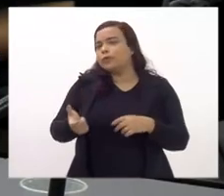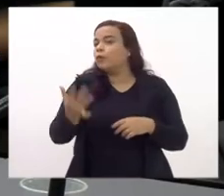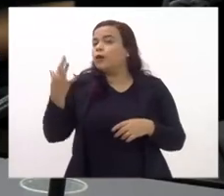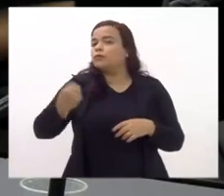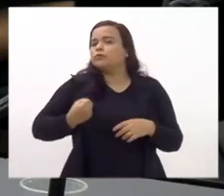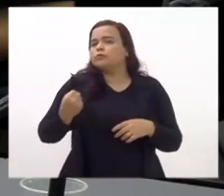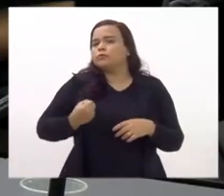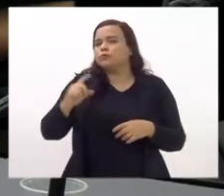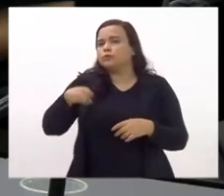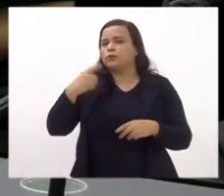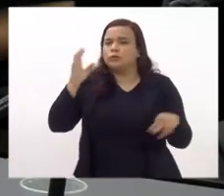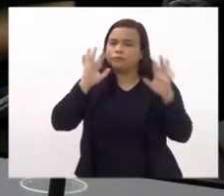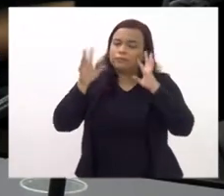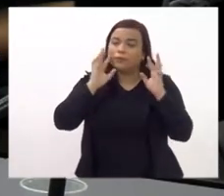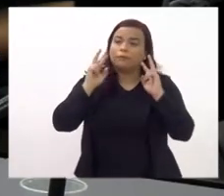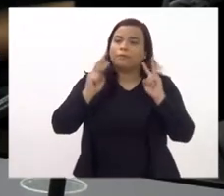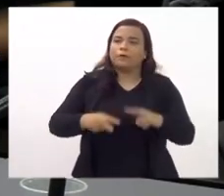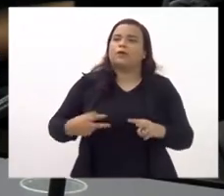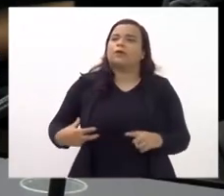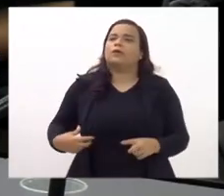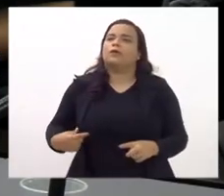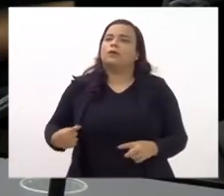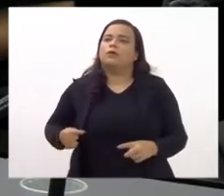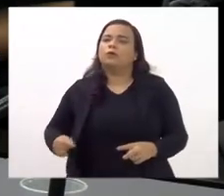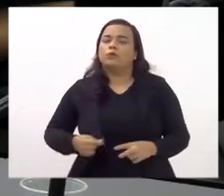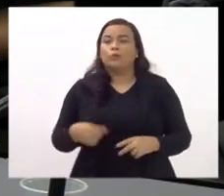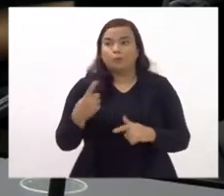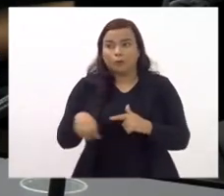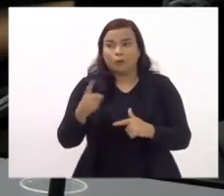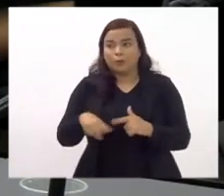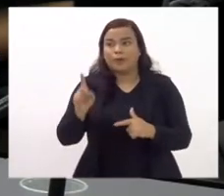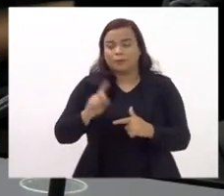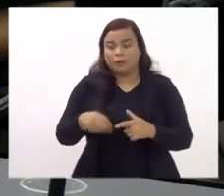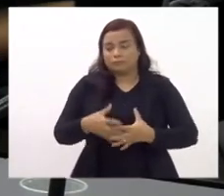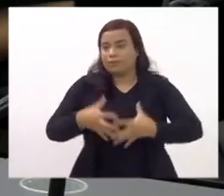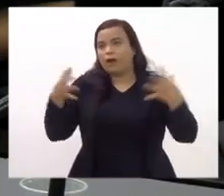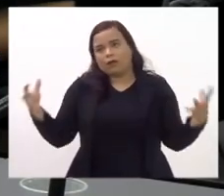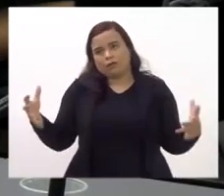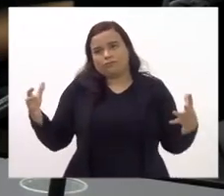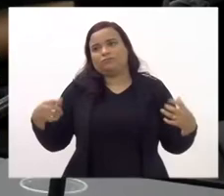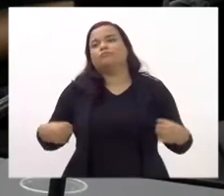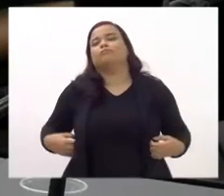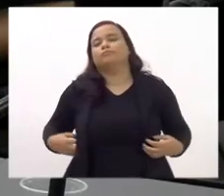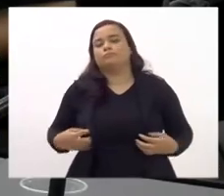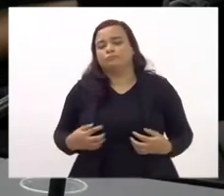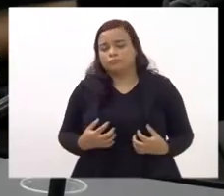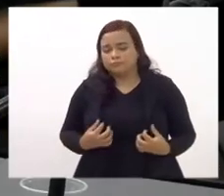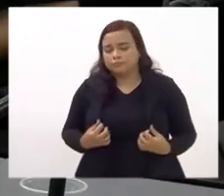para a gente ver que o problema é muito mais amplo do que se pensa, porque